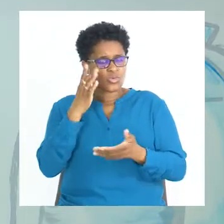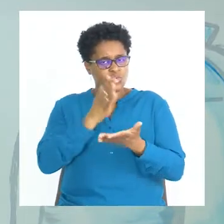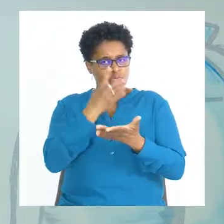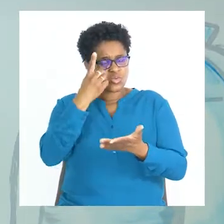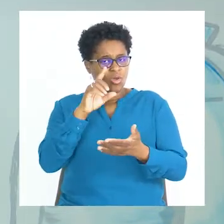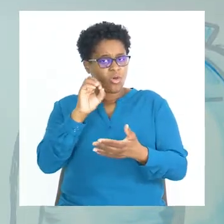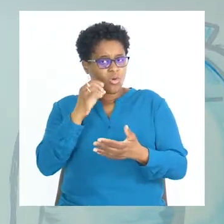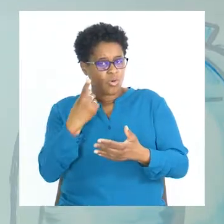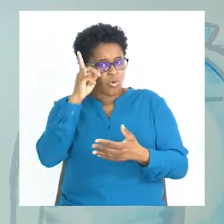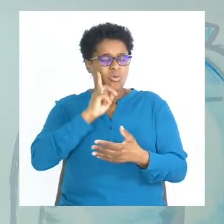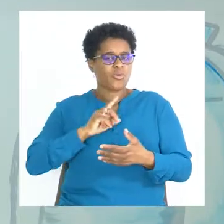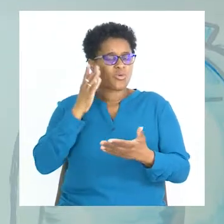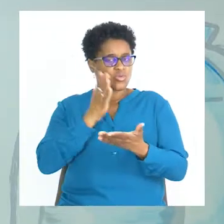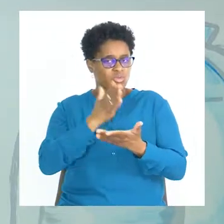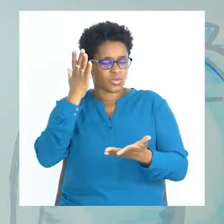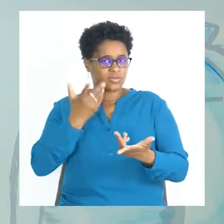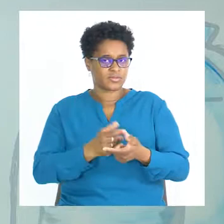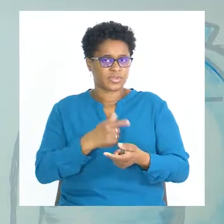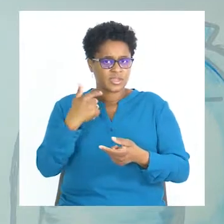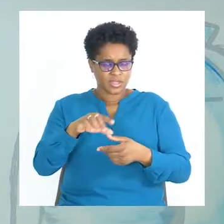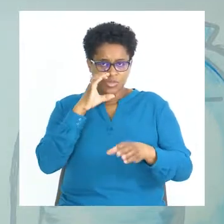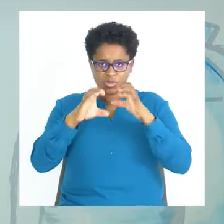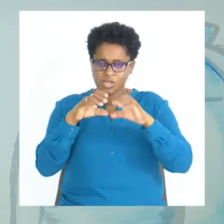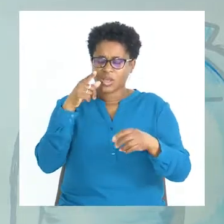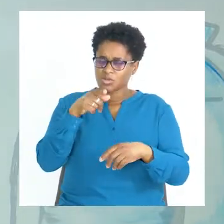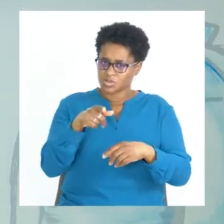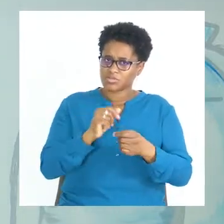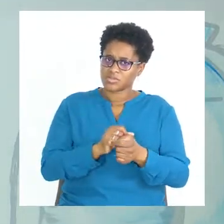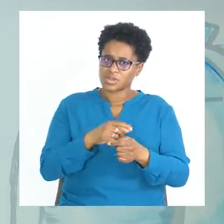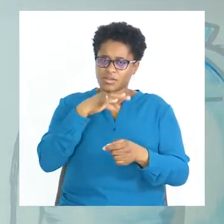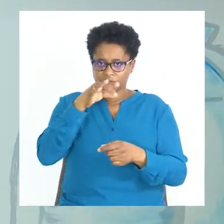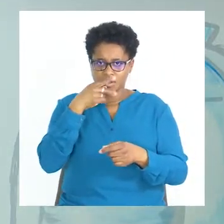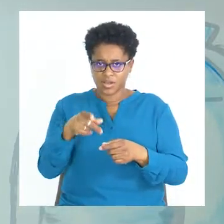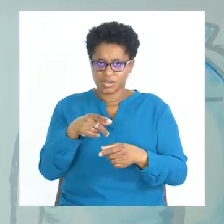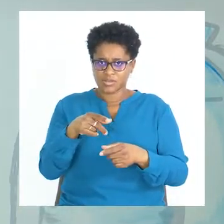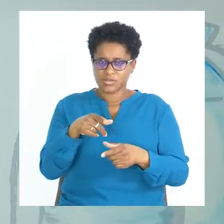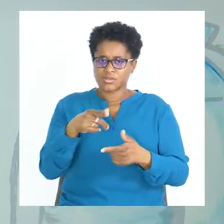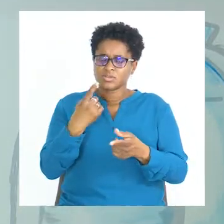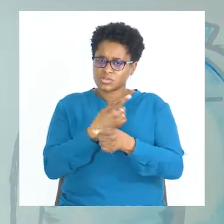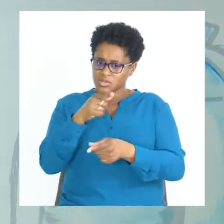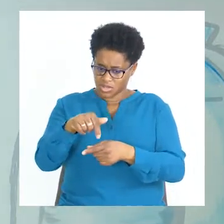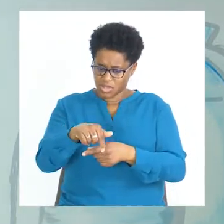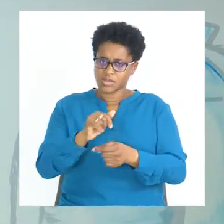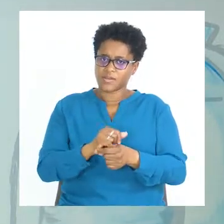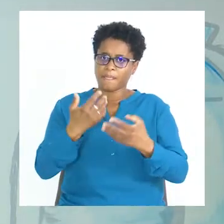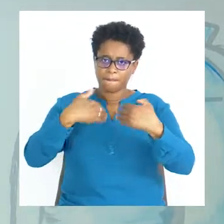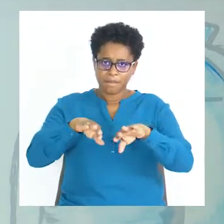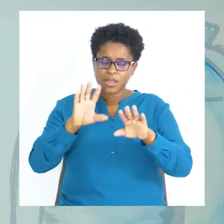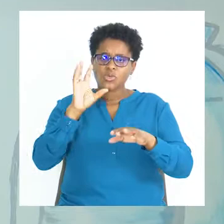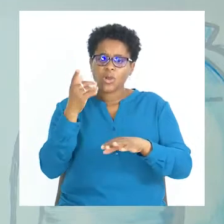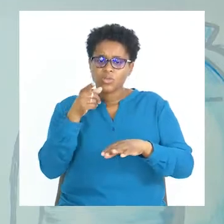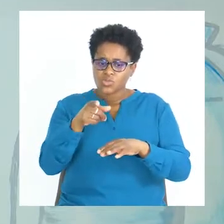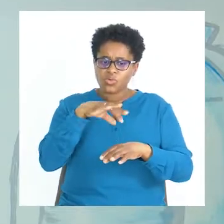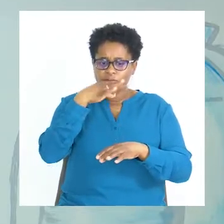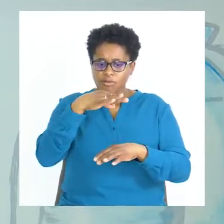sozinho. Também estás a comunicar contigo próprio, estás a trabalhar todos os elementos que estão aqui. Mas, quando